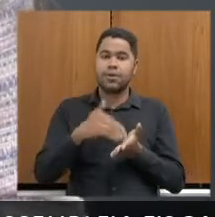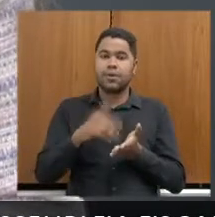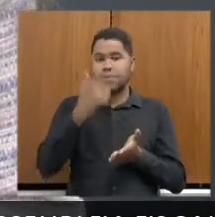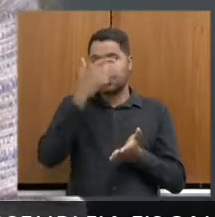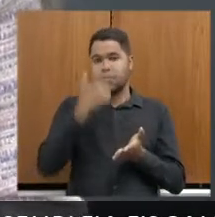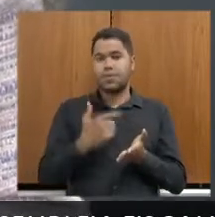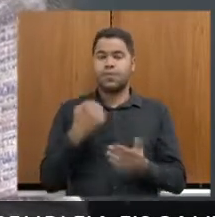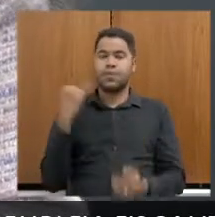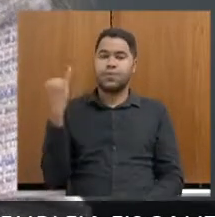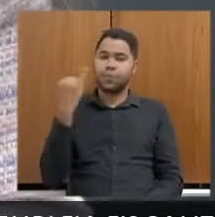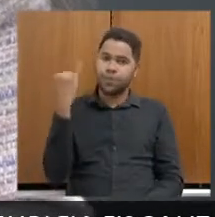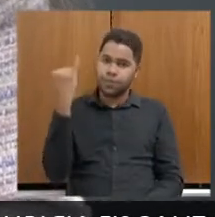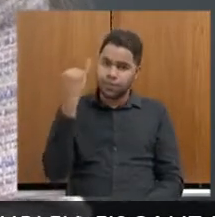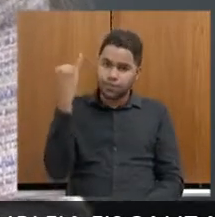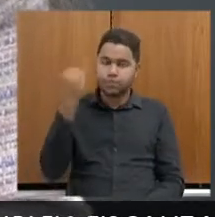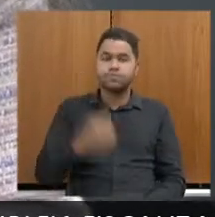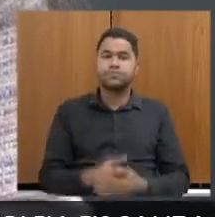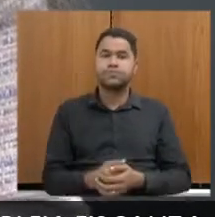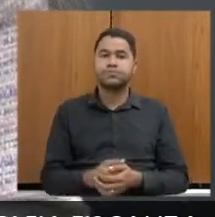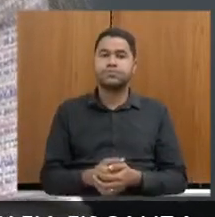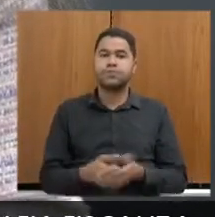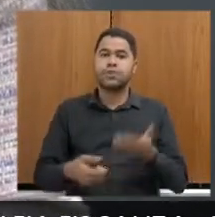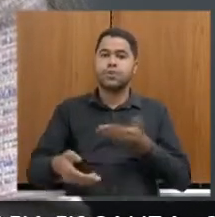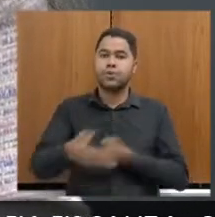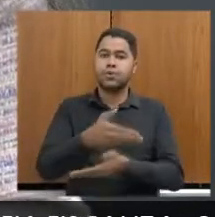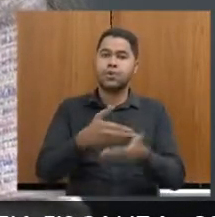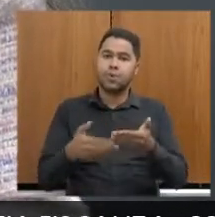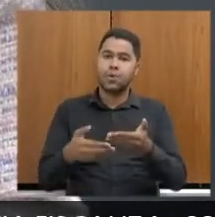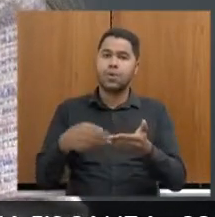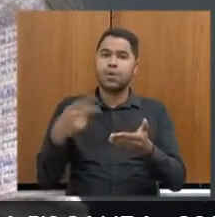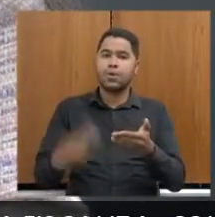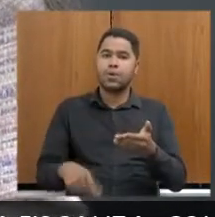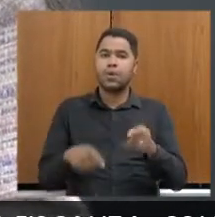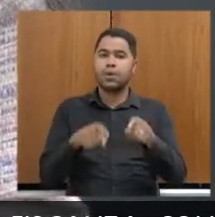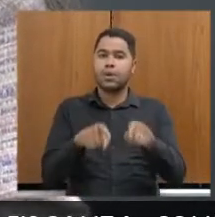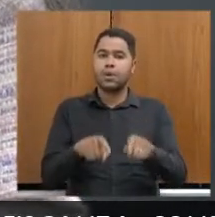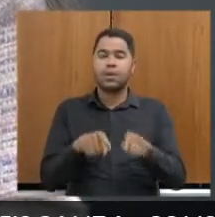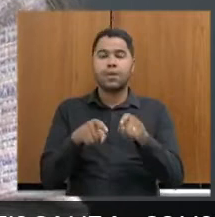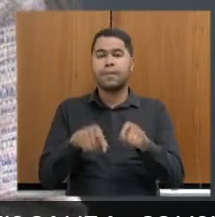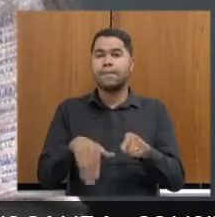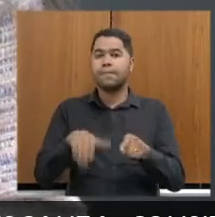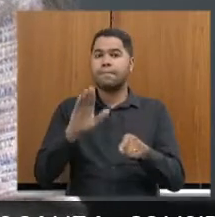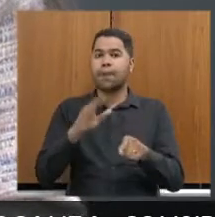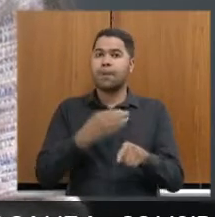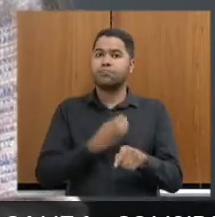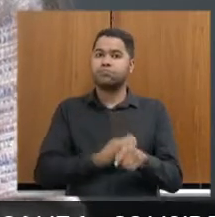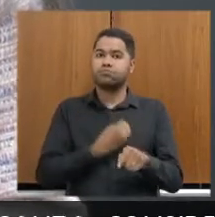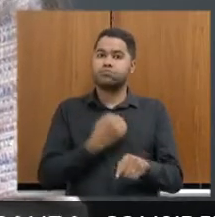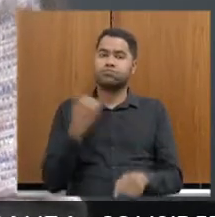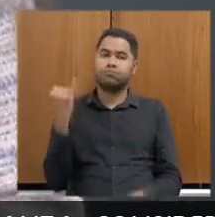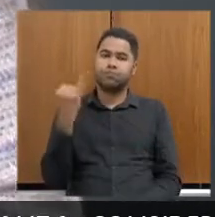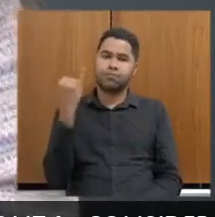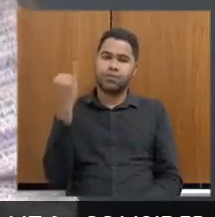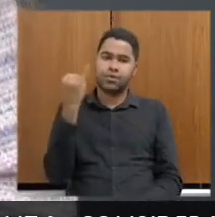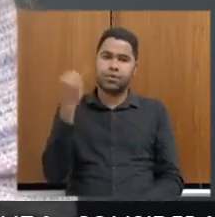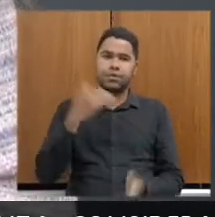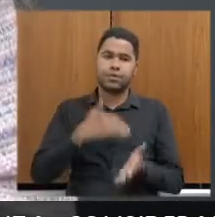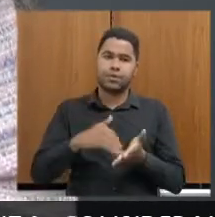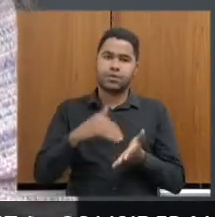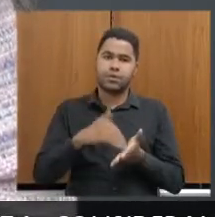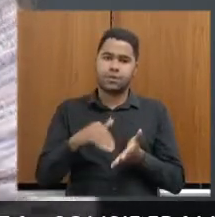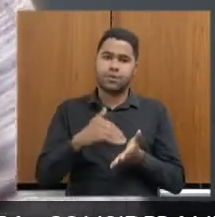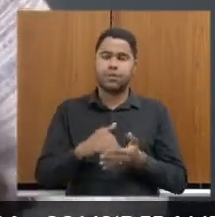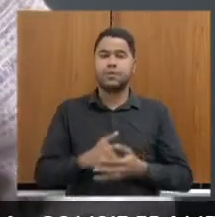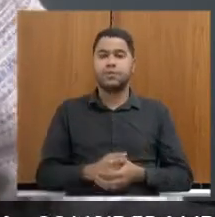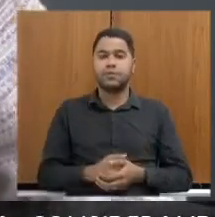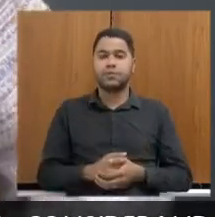atitudes tão importantes em envolver o interior do Estado nas ações mais precisas mais importantes que a secretaria